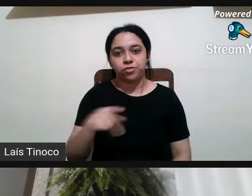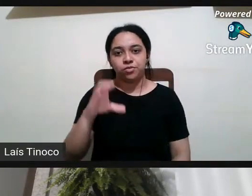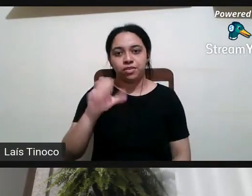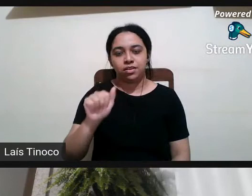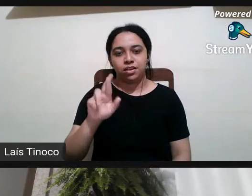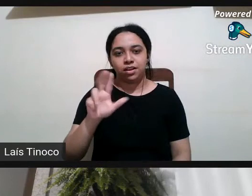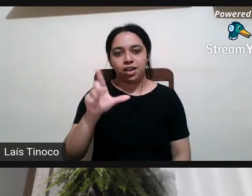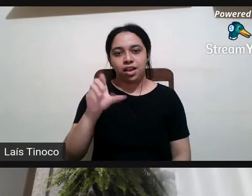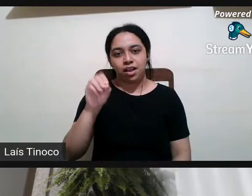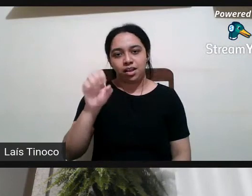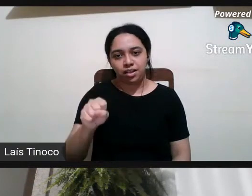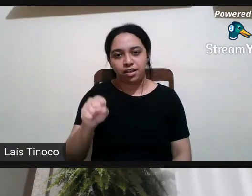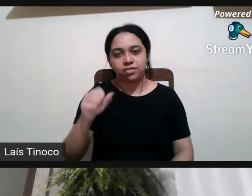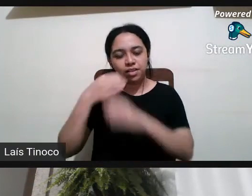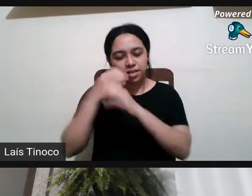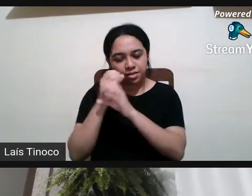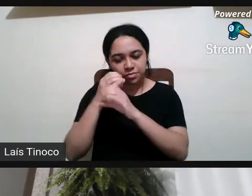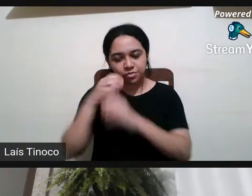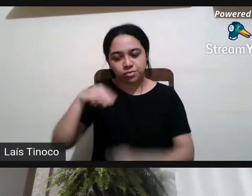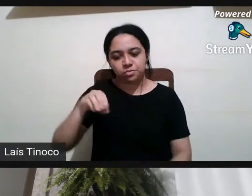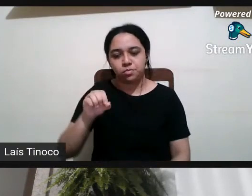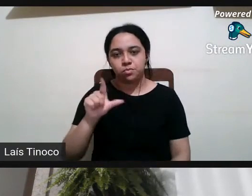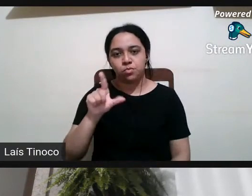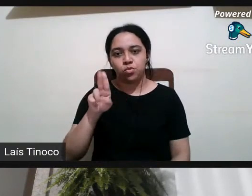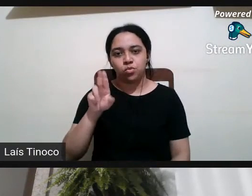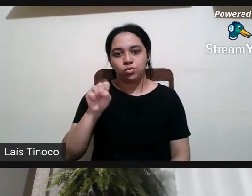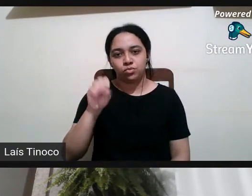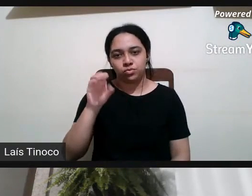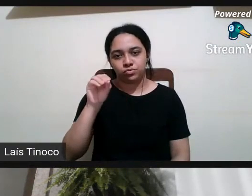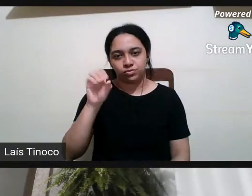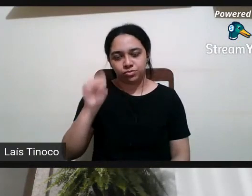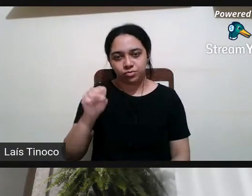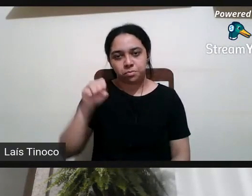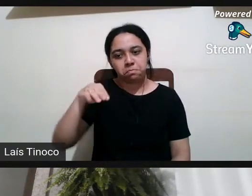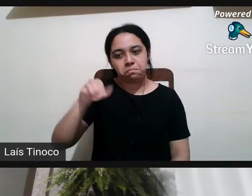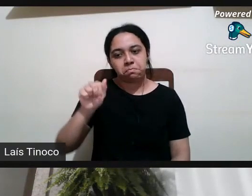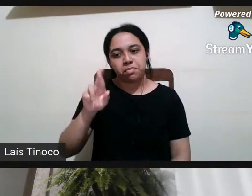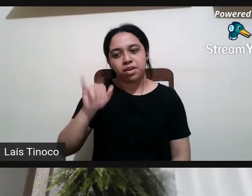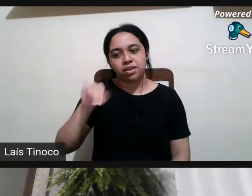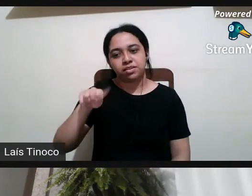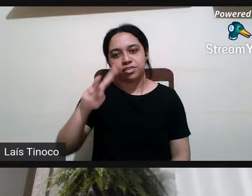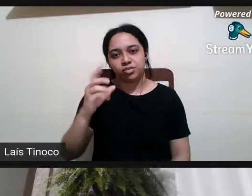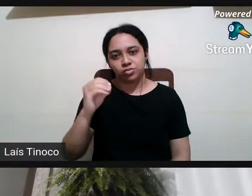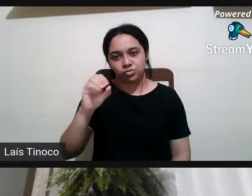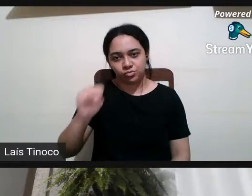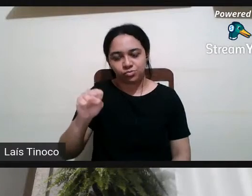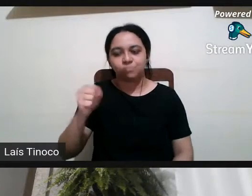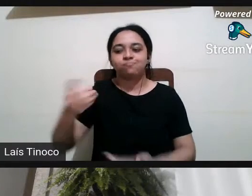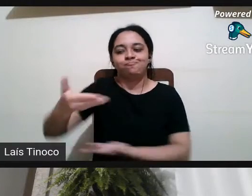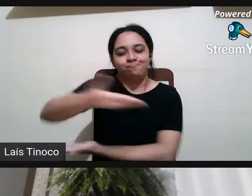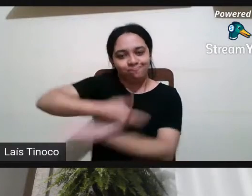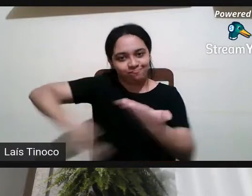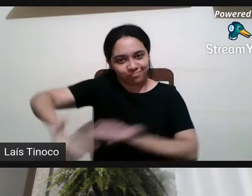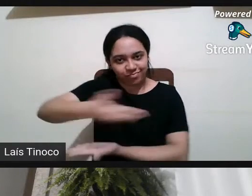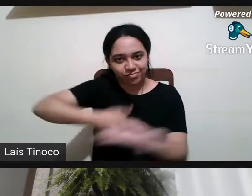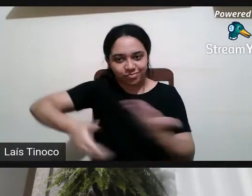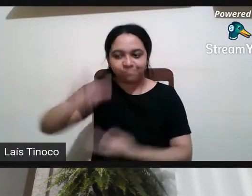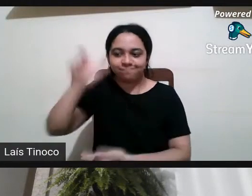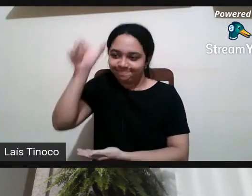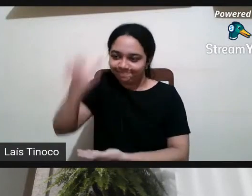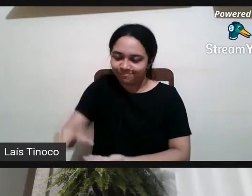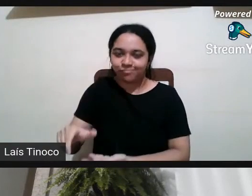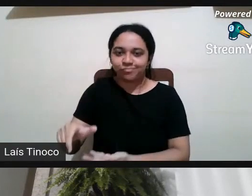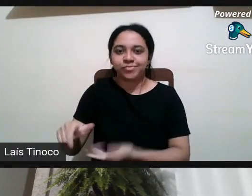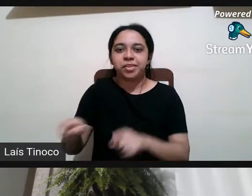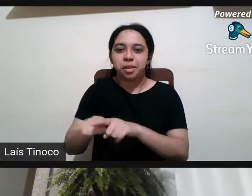do Laboratório de Moluscos Marinhos, que fez essa mediação no debate de hoje, já também participou